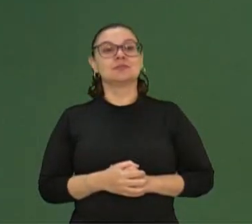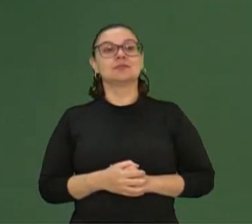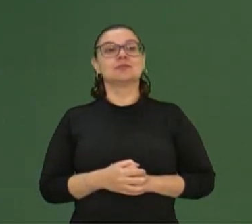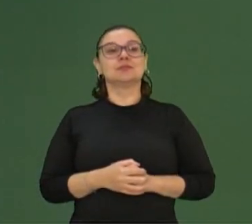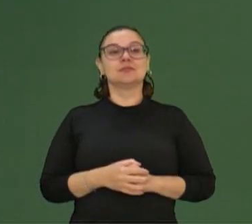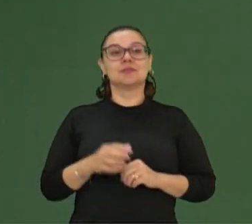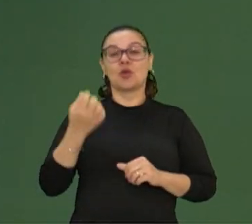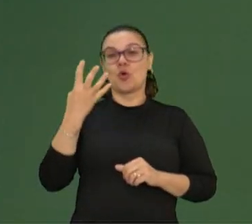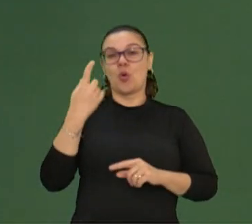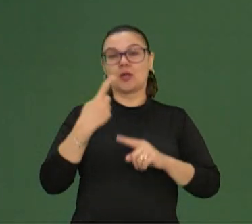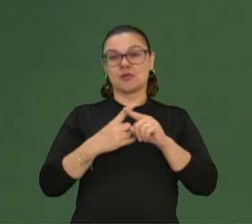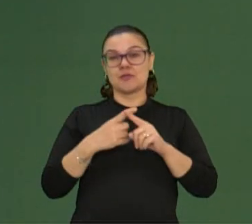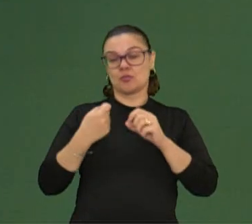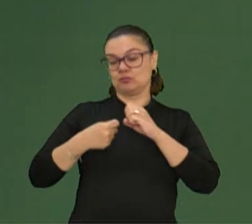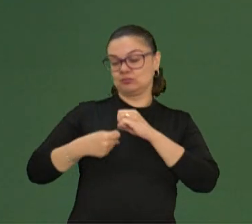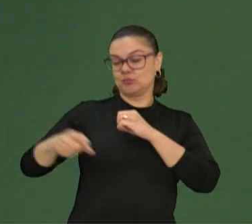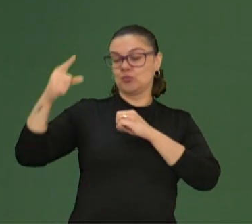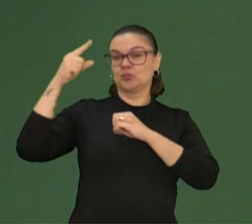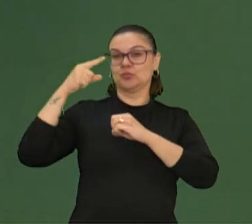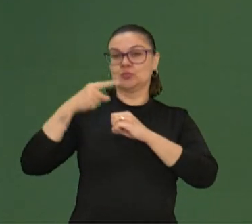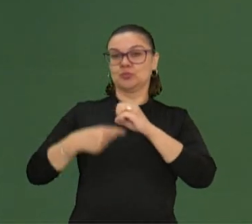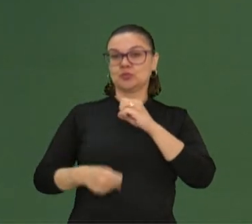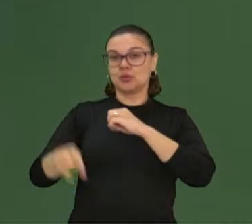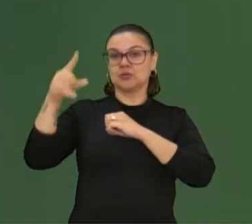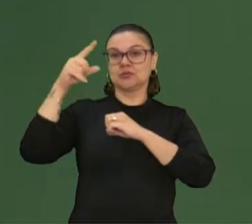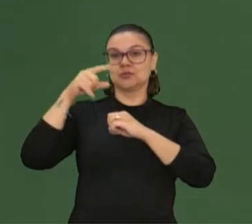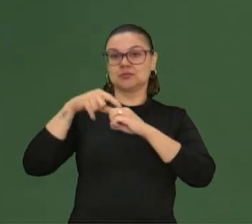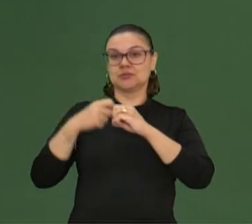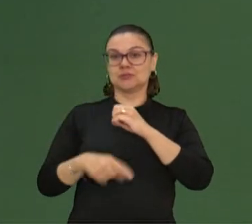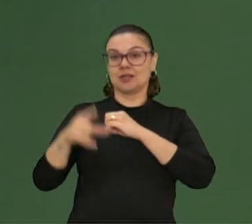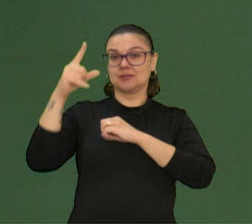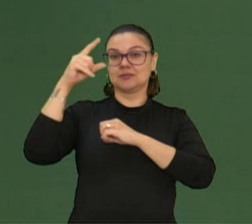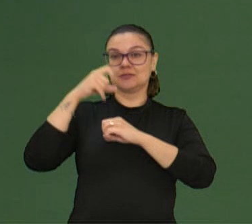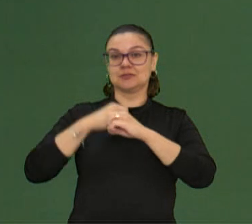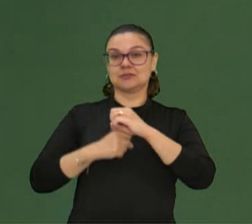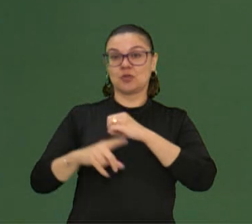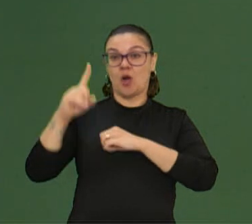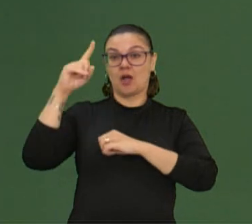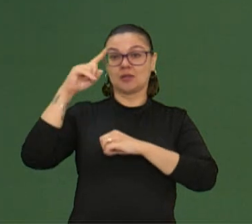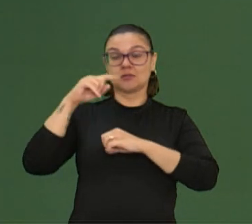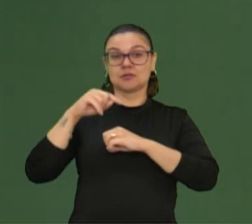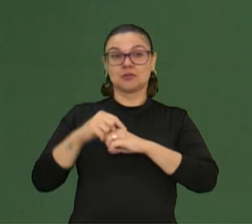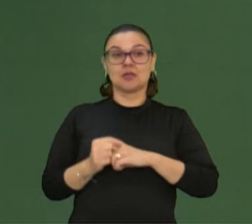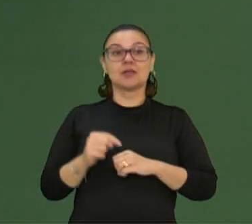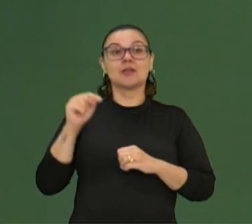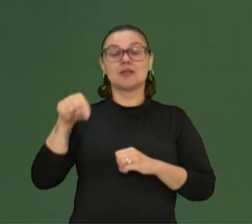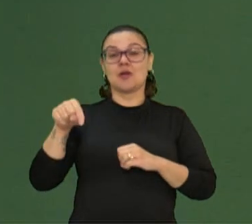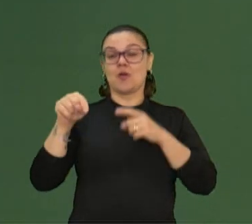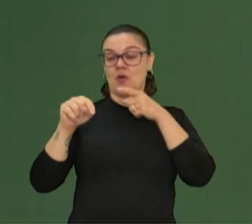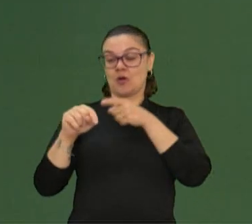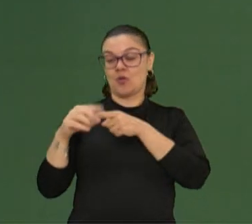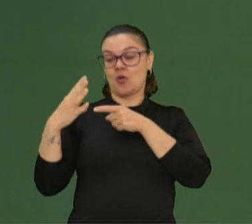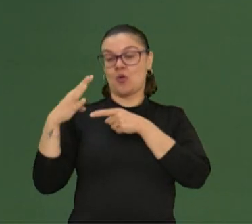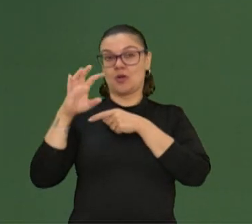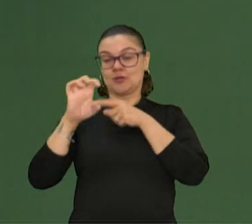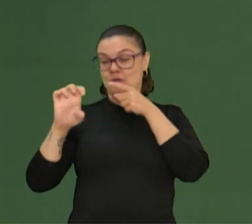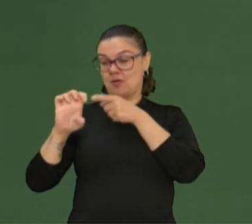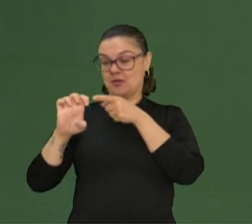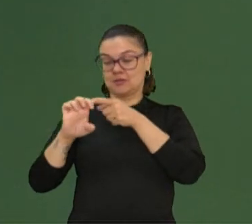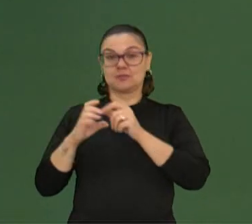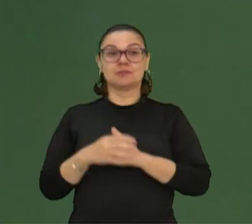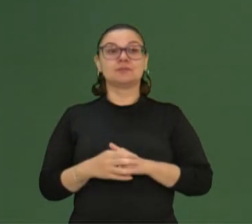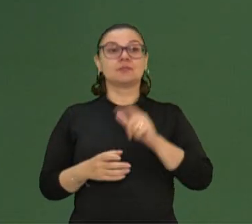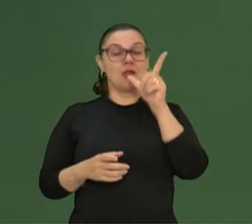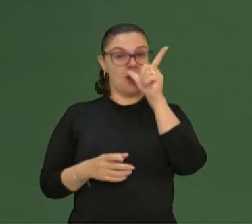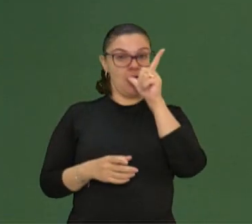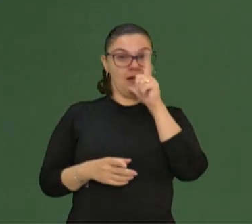acontece 4 vezes, então esse ciclo passa mais de uma vez. Esse elétron liberado está aqui ó, na lista, então